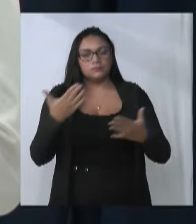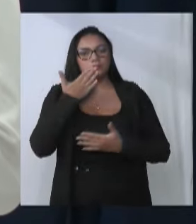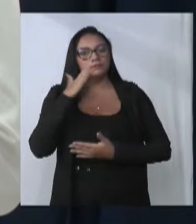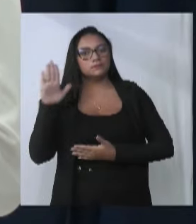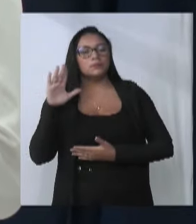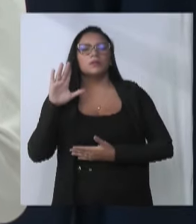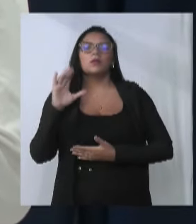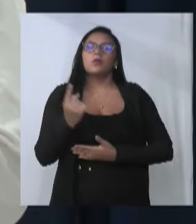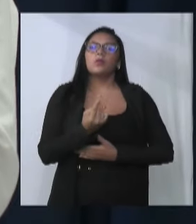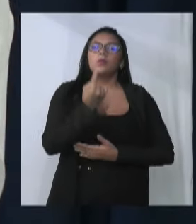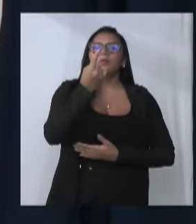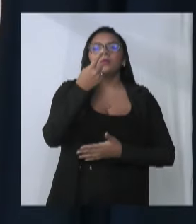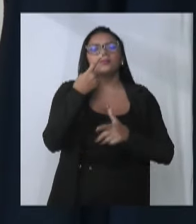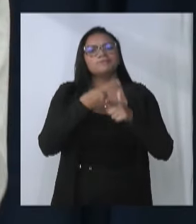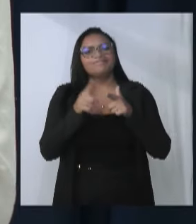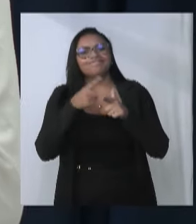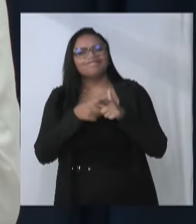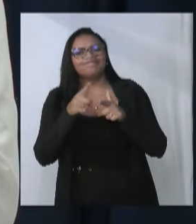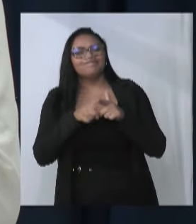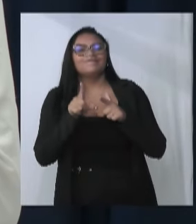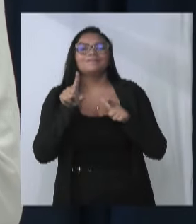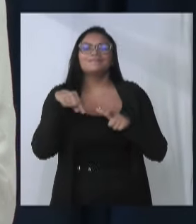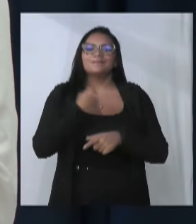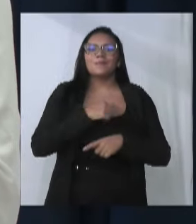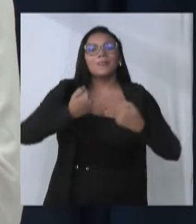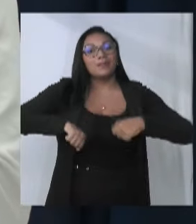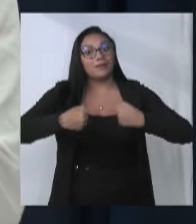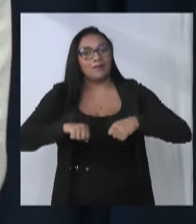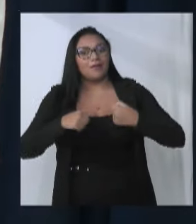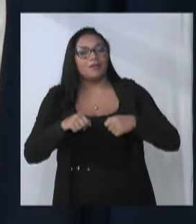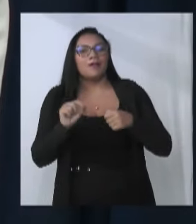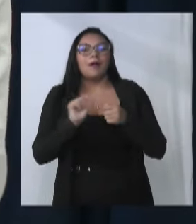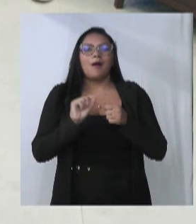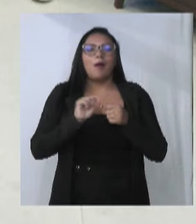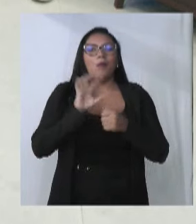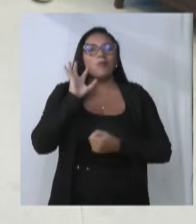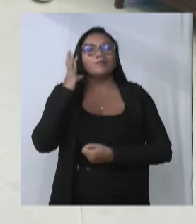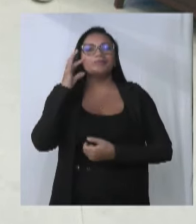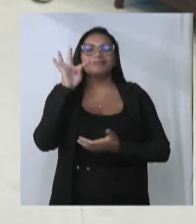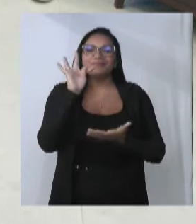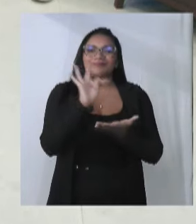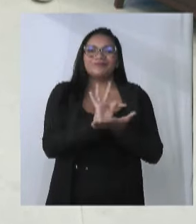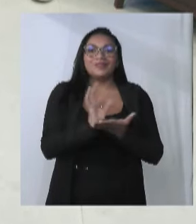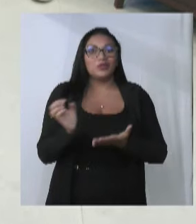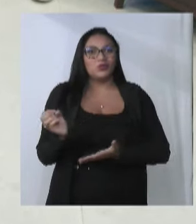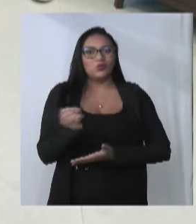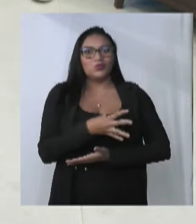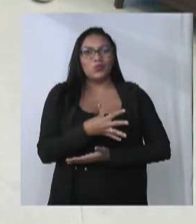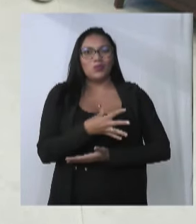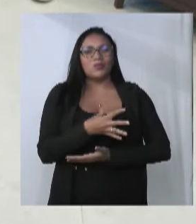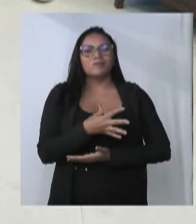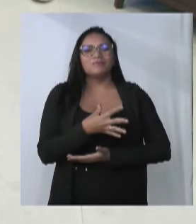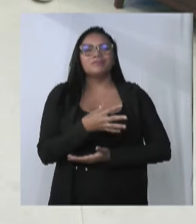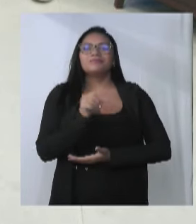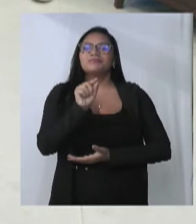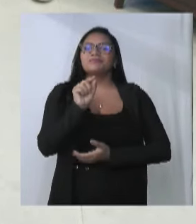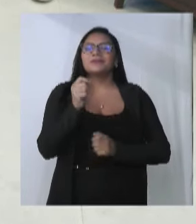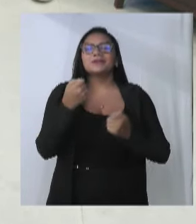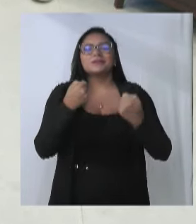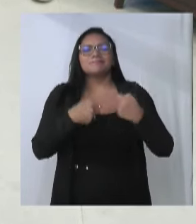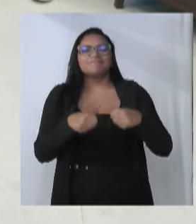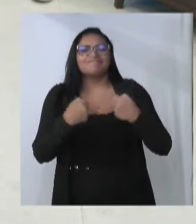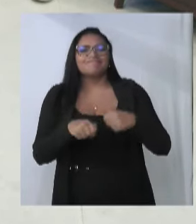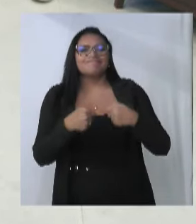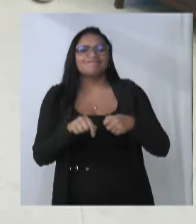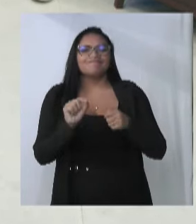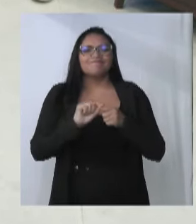nós precisamos fazer acontecer em Teresina para resolver é inovação. O que o senhor pretende fazer? O que tem no